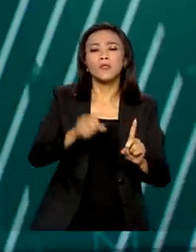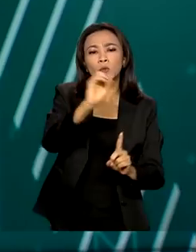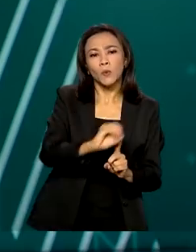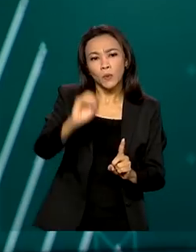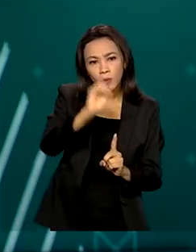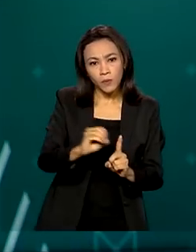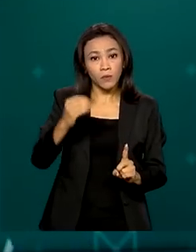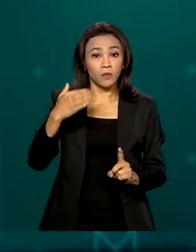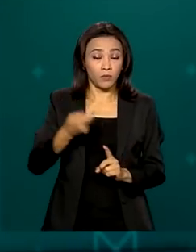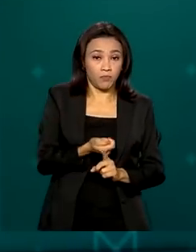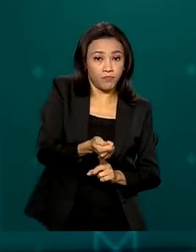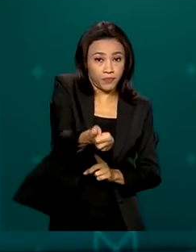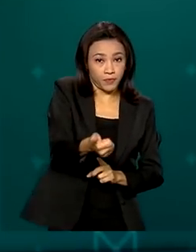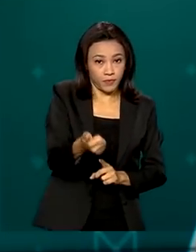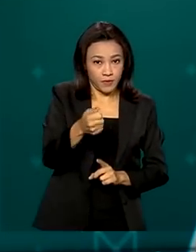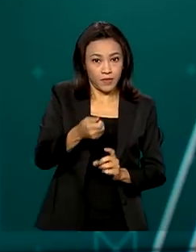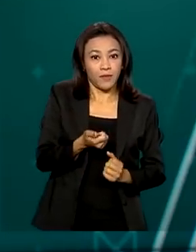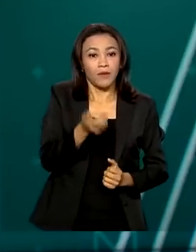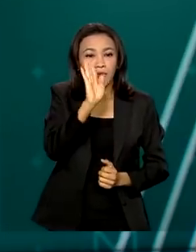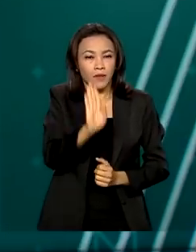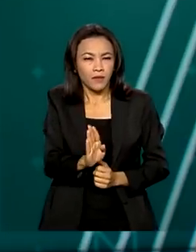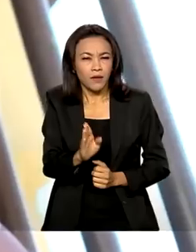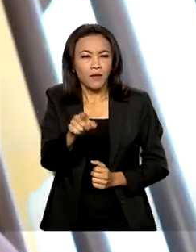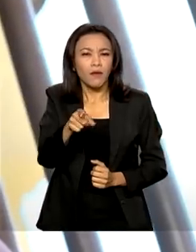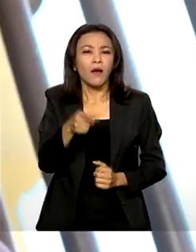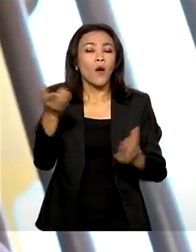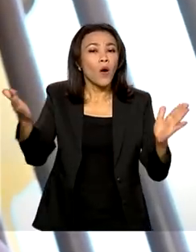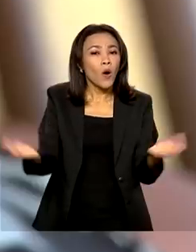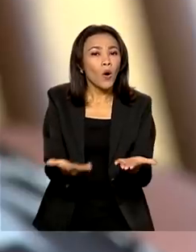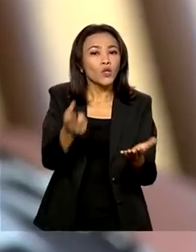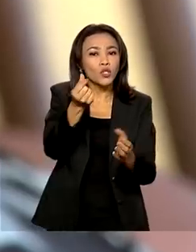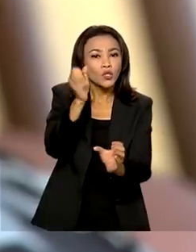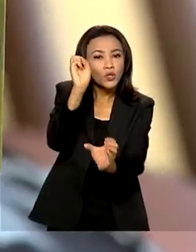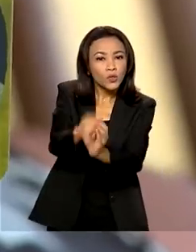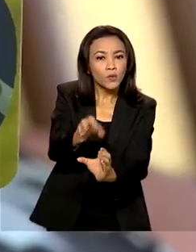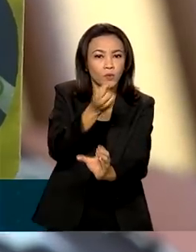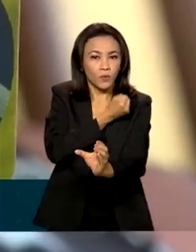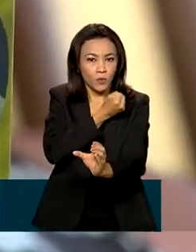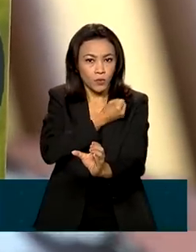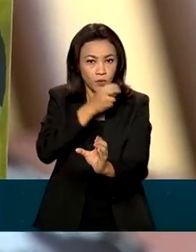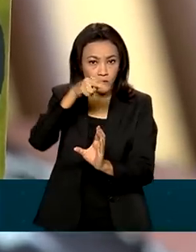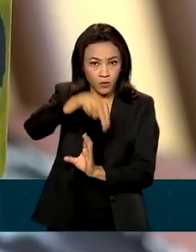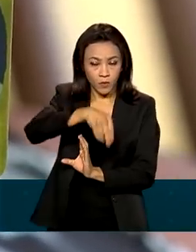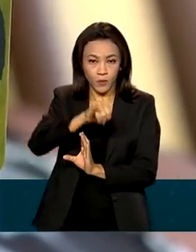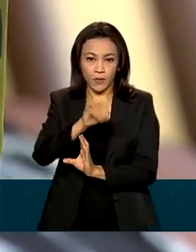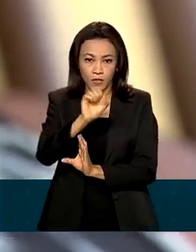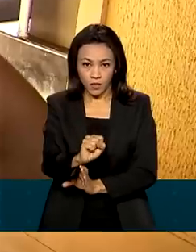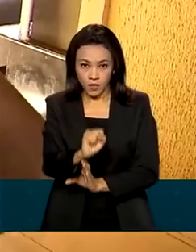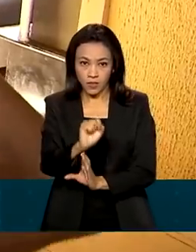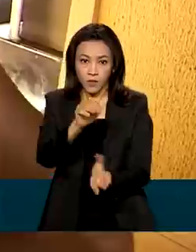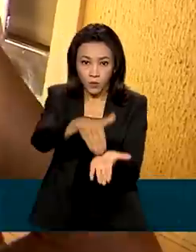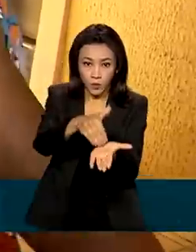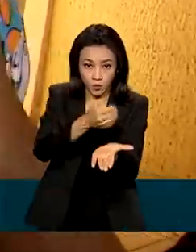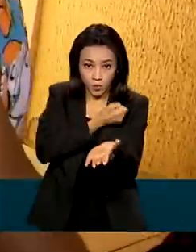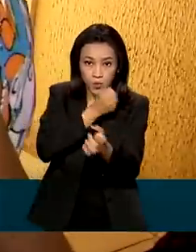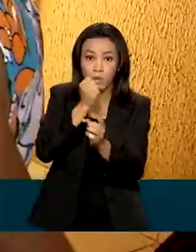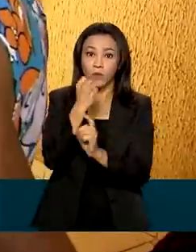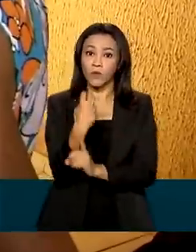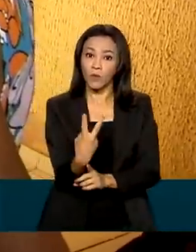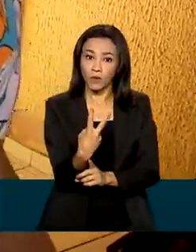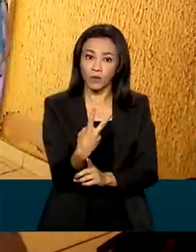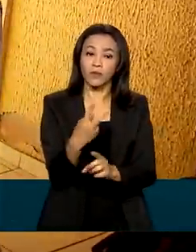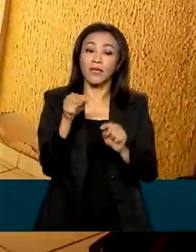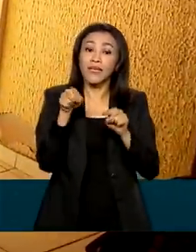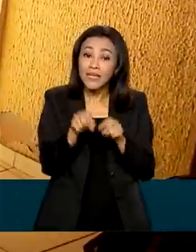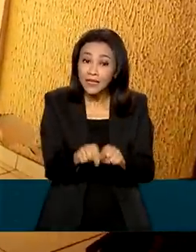hoje para os beneficiários com o número de inscrição social Nis final 2 Esta é a terceira parcela